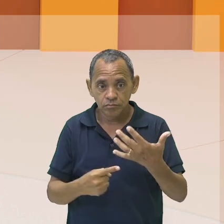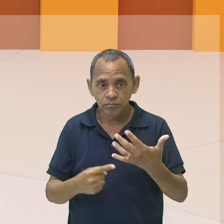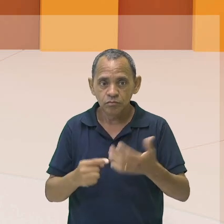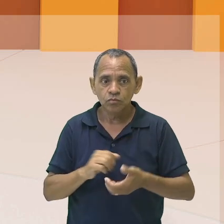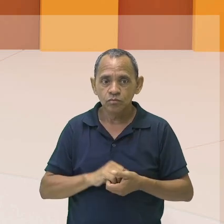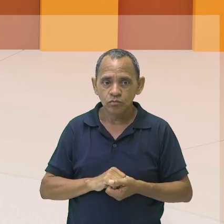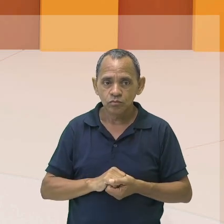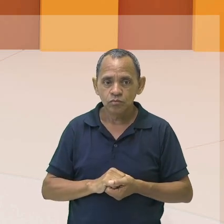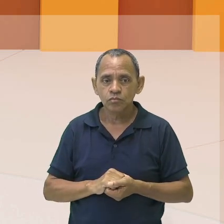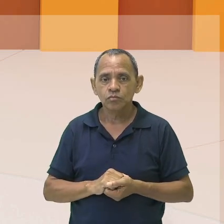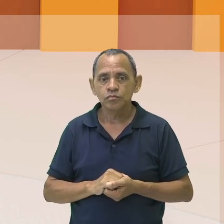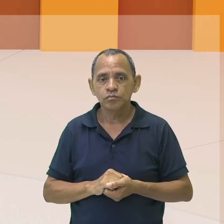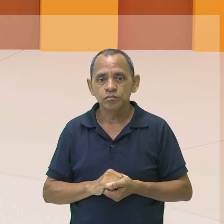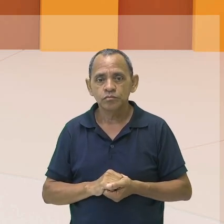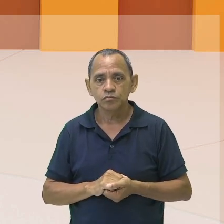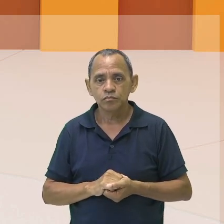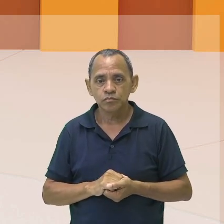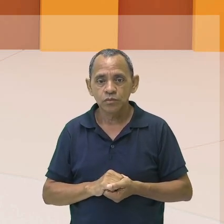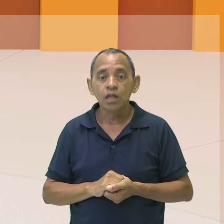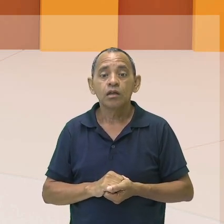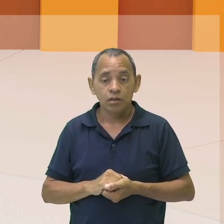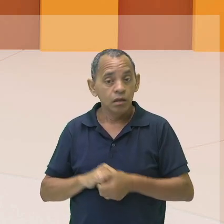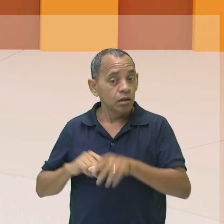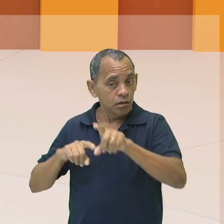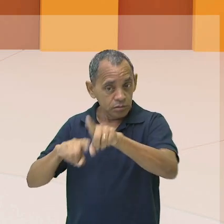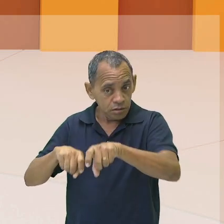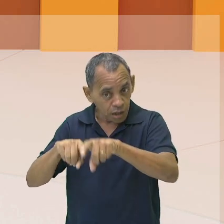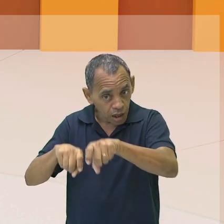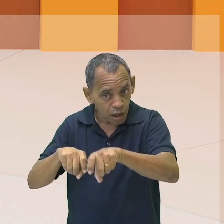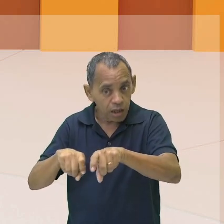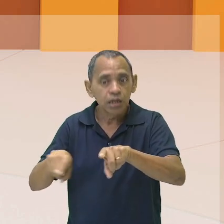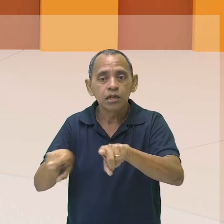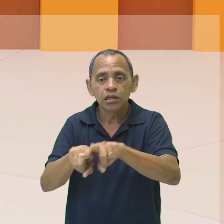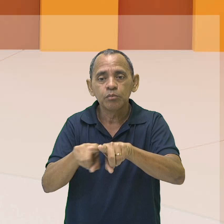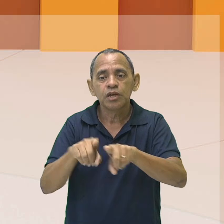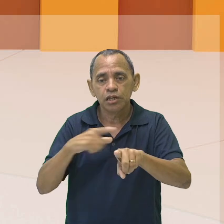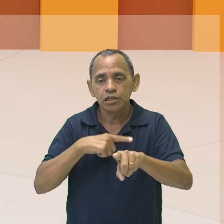pecuária. Temos também o lixo eletrônico, certo?